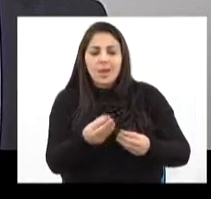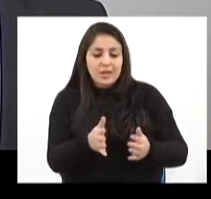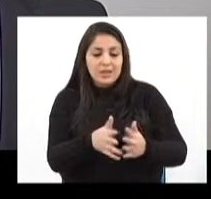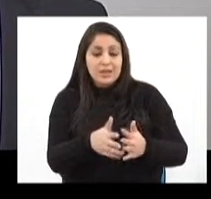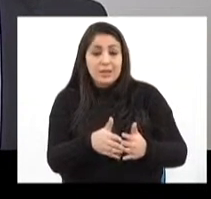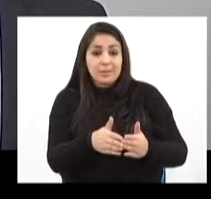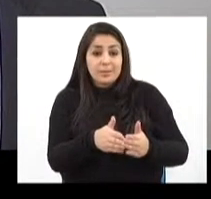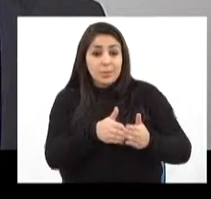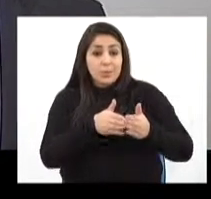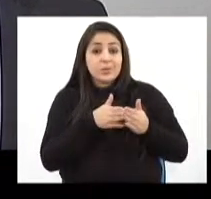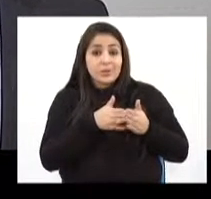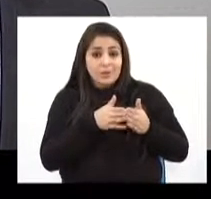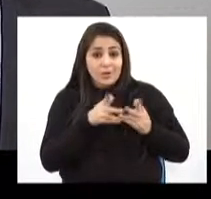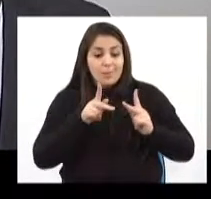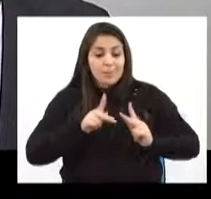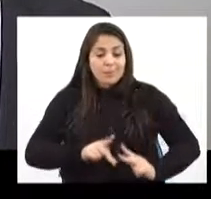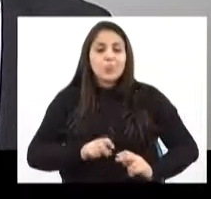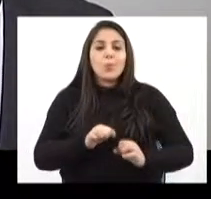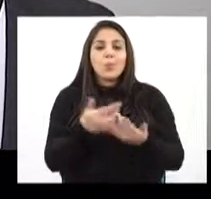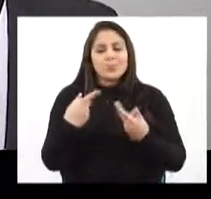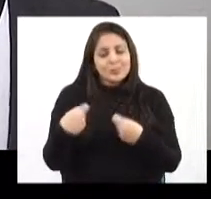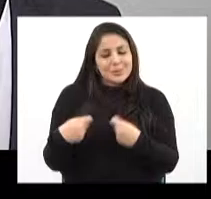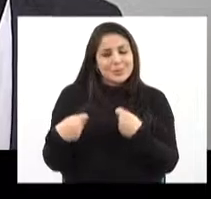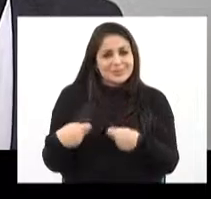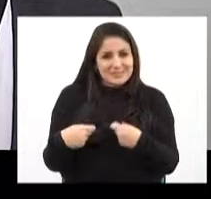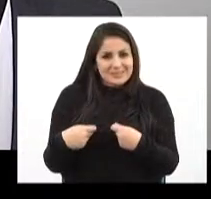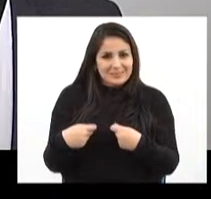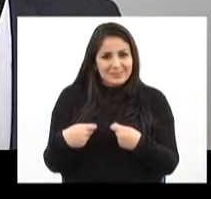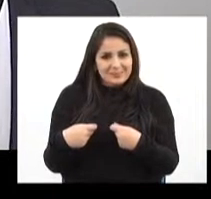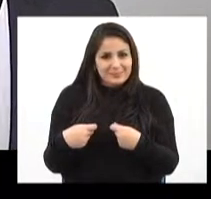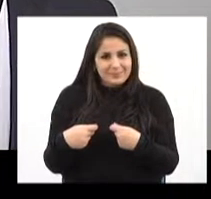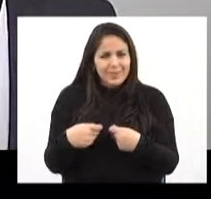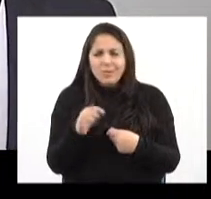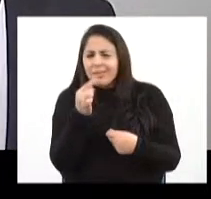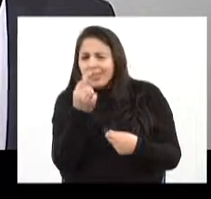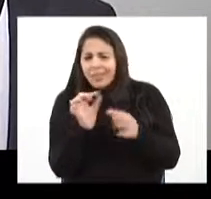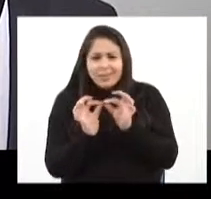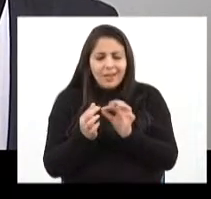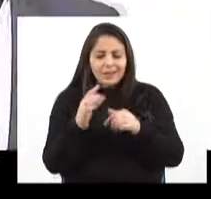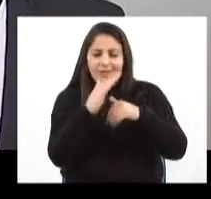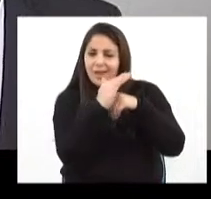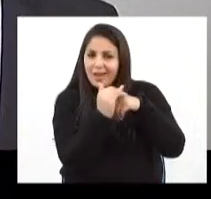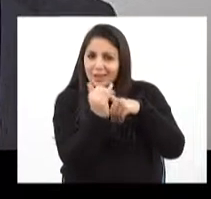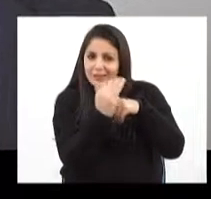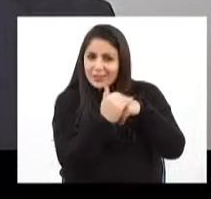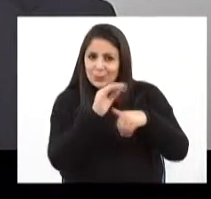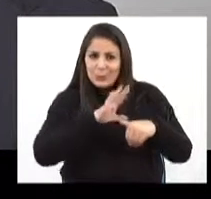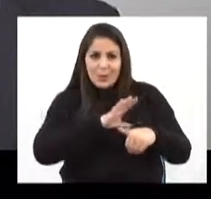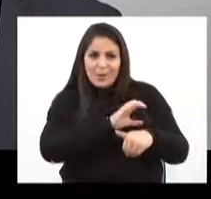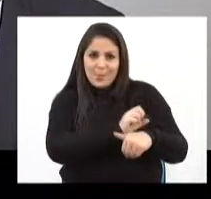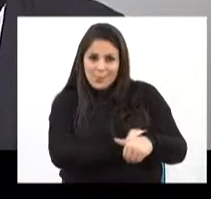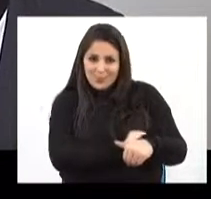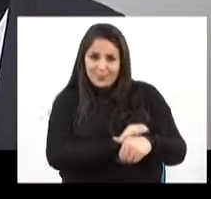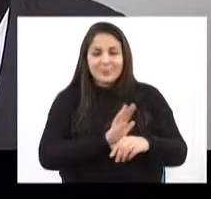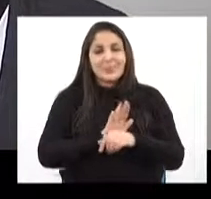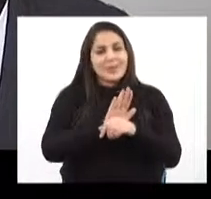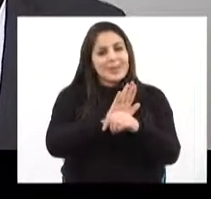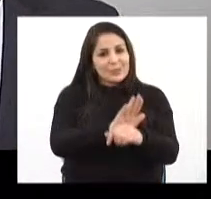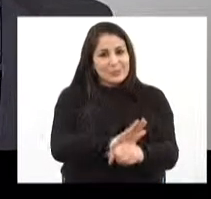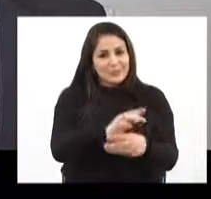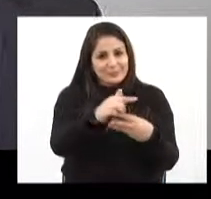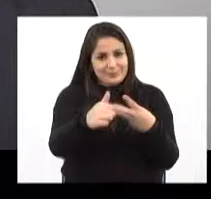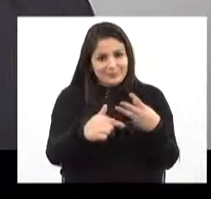quando ele necessita, no mínimo detalhe, carinho, amor e ajuda. No meu grande expediente já deu para